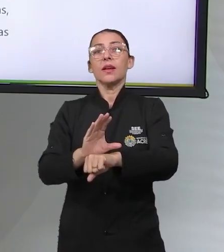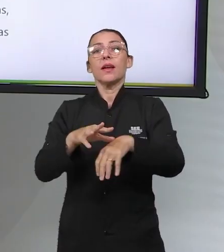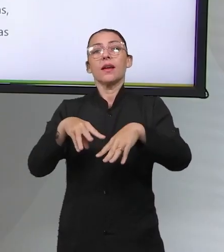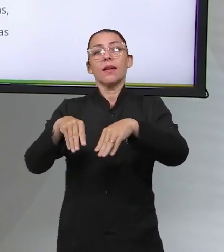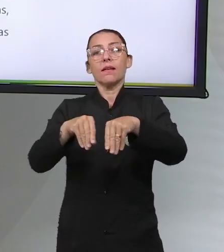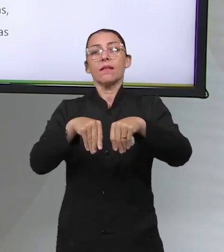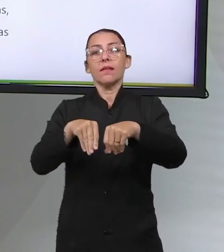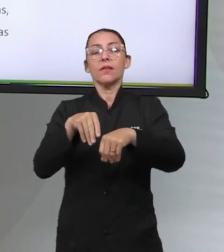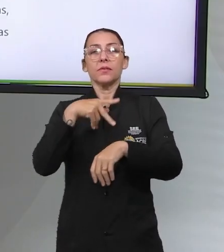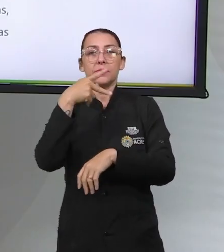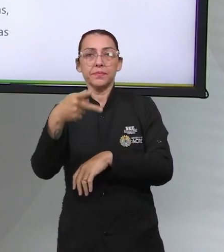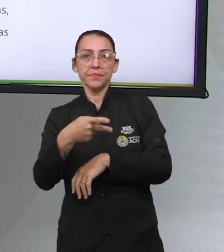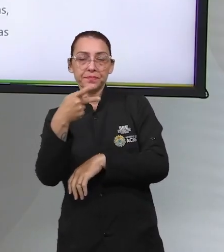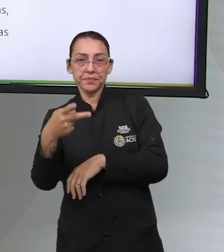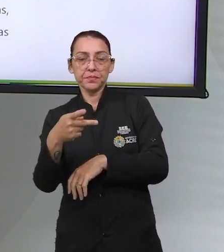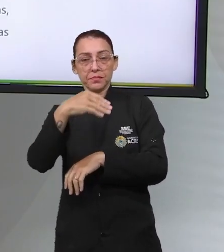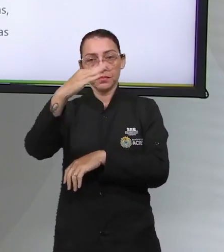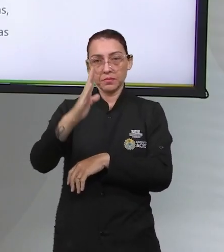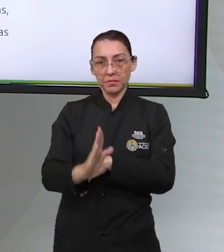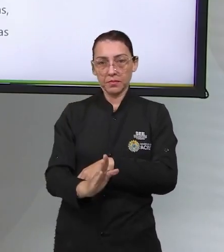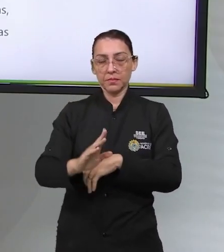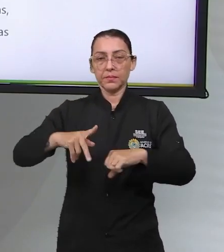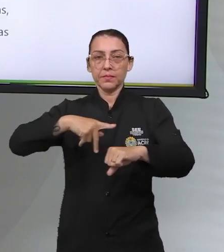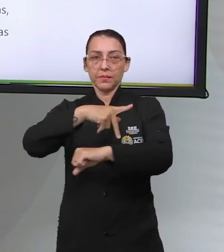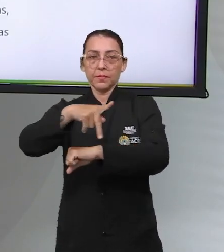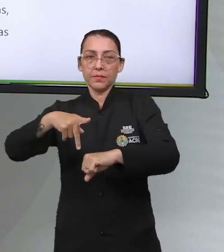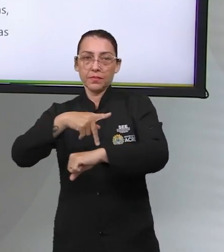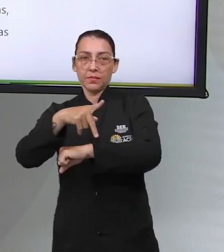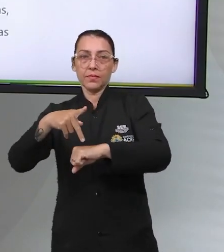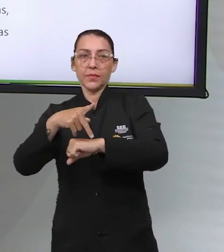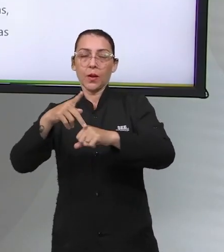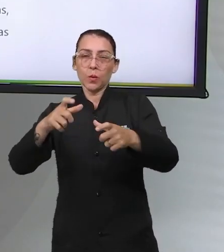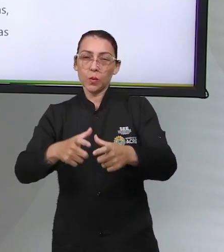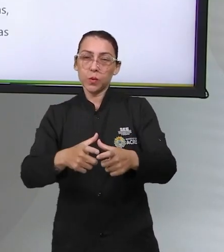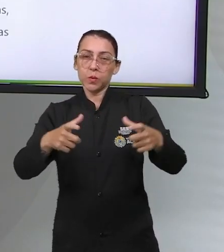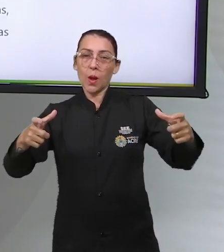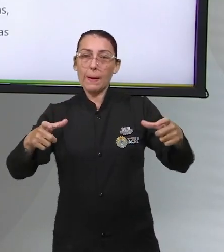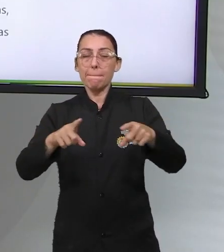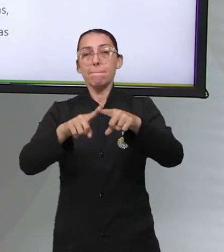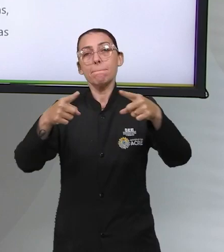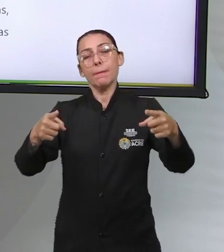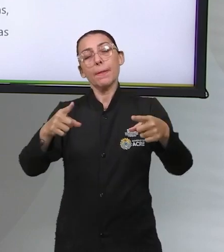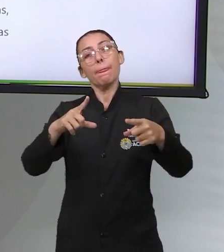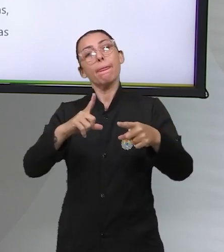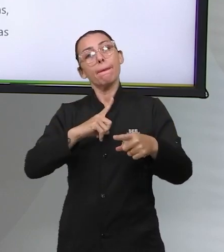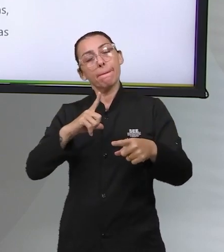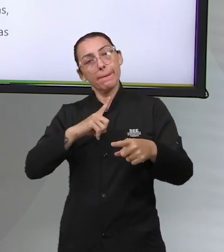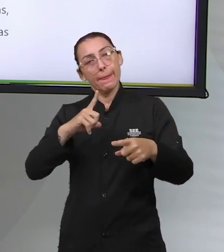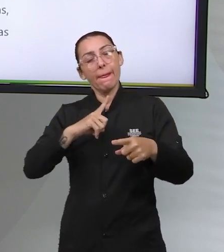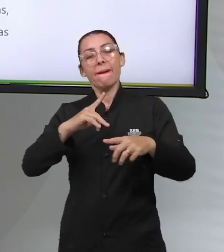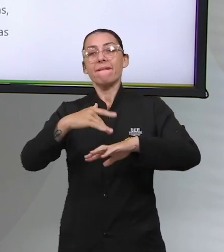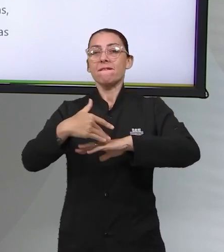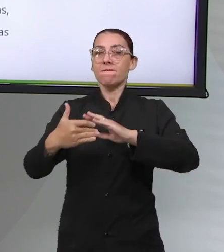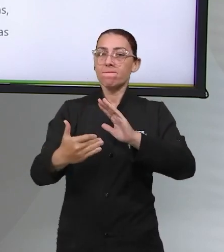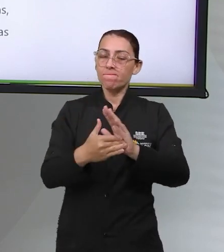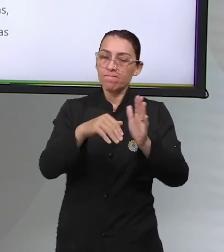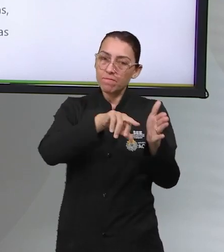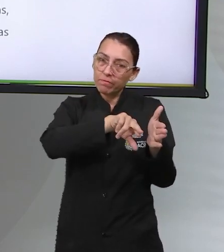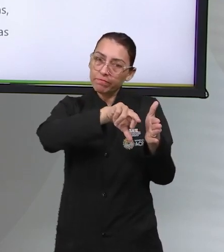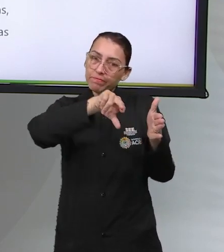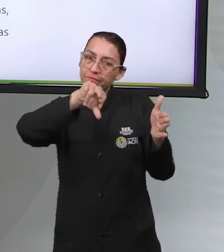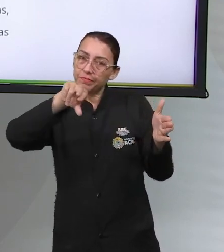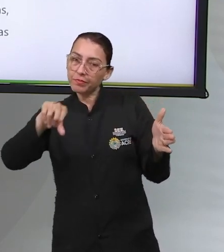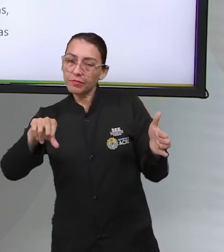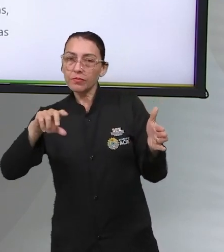Territorialmente falando, o Brasil ele é um país tão extenso, mas que possui toda essa